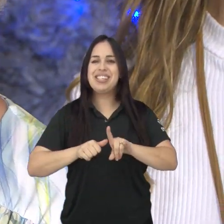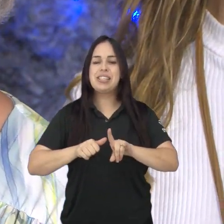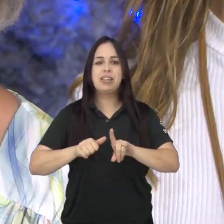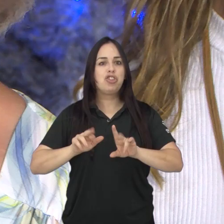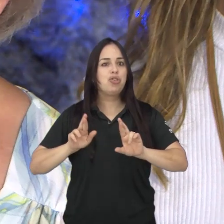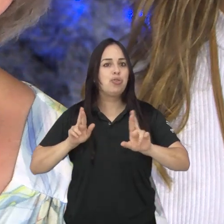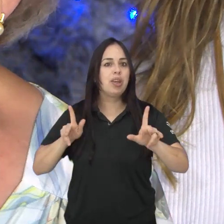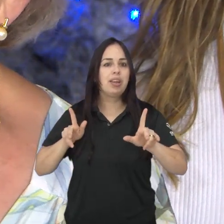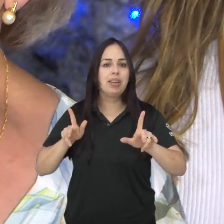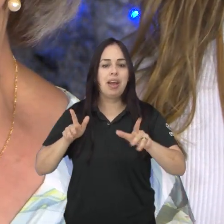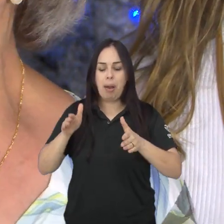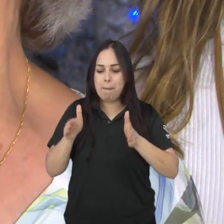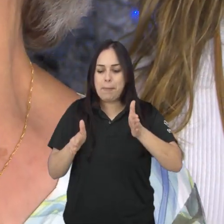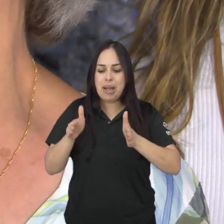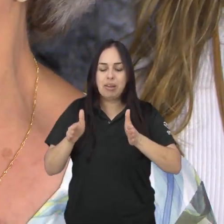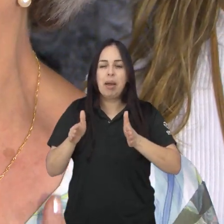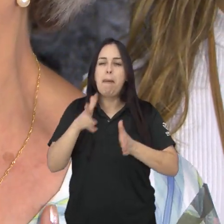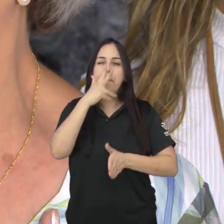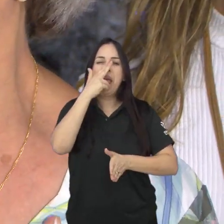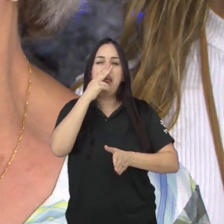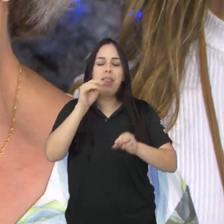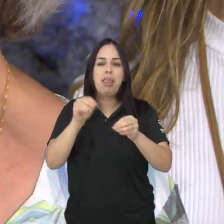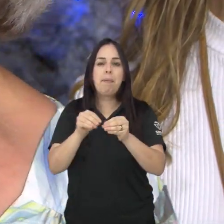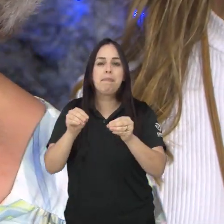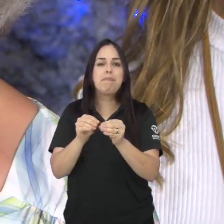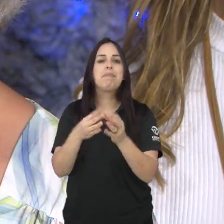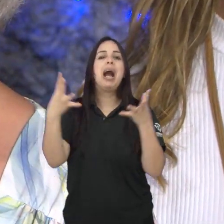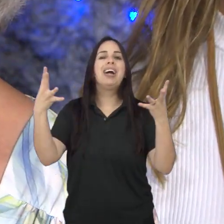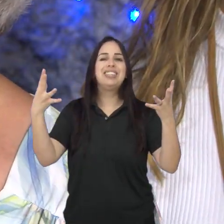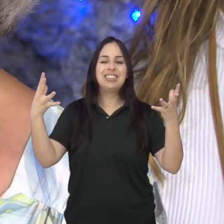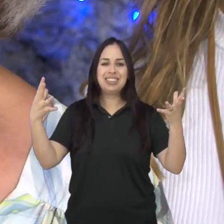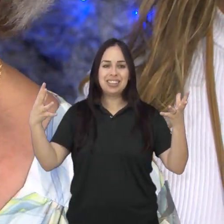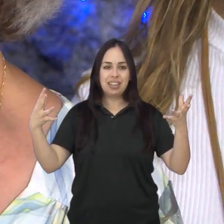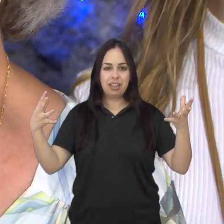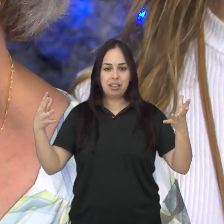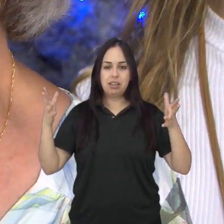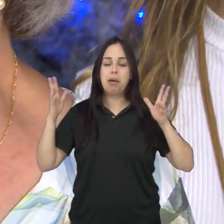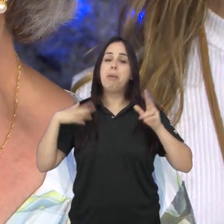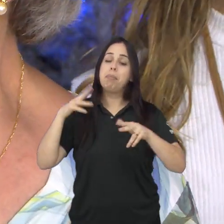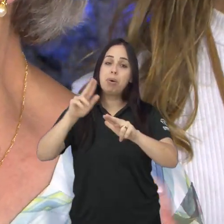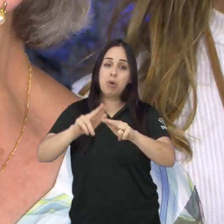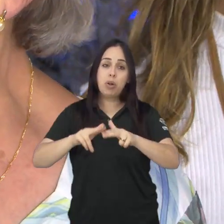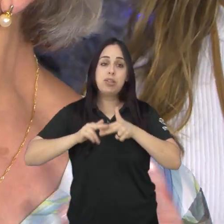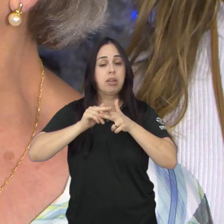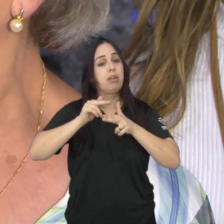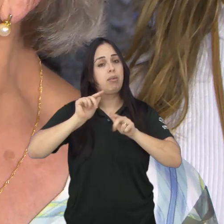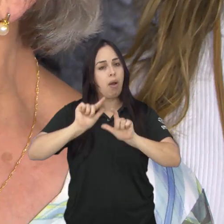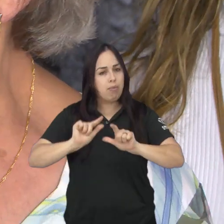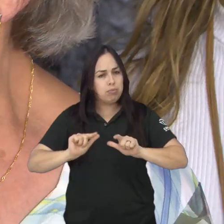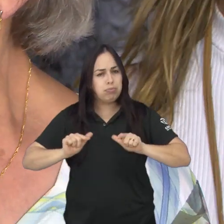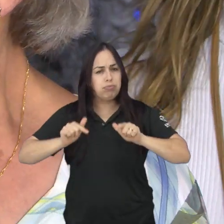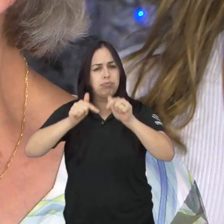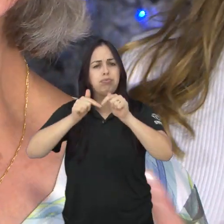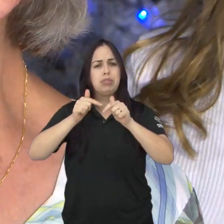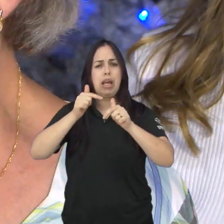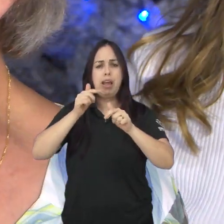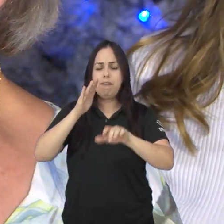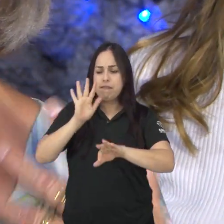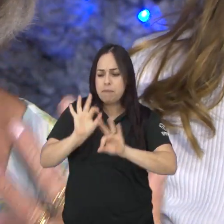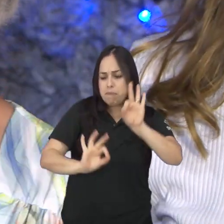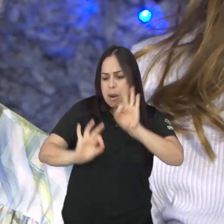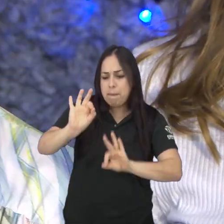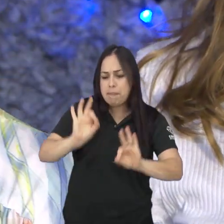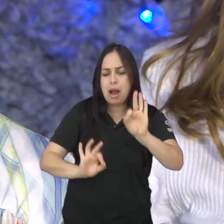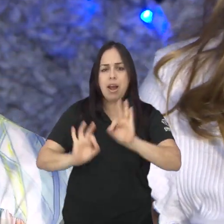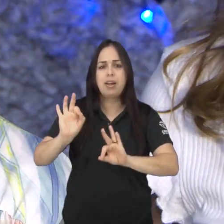mágico. É realmente um período mágico para mim, sabe? Então, eu faço tudo para continuar fazendo do meu jeito,